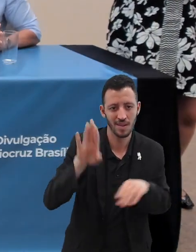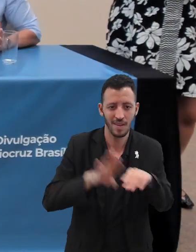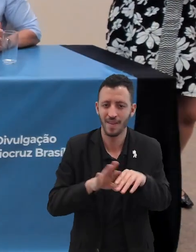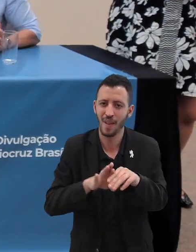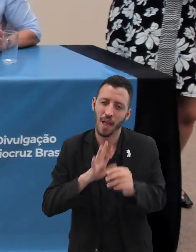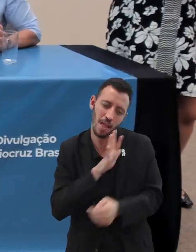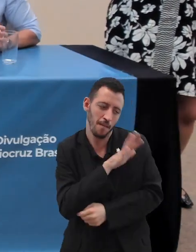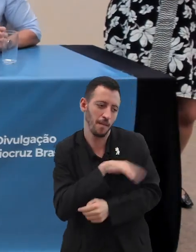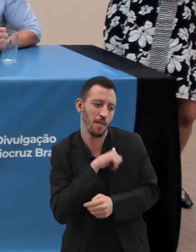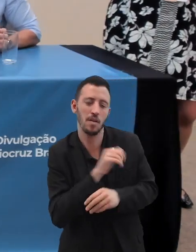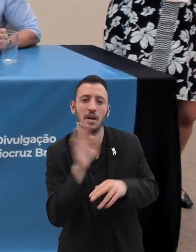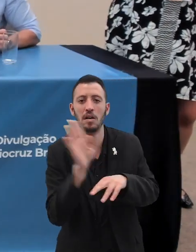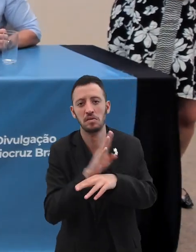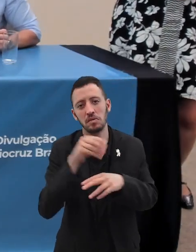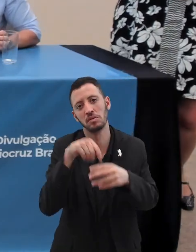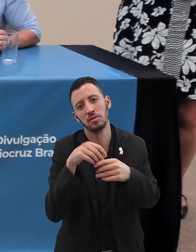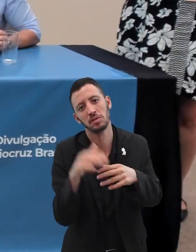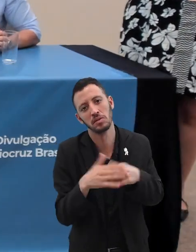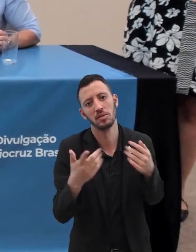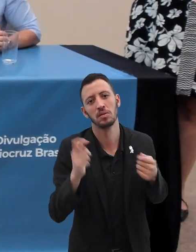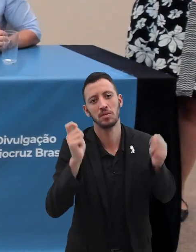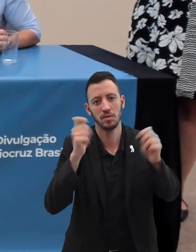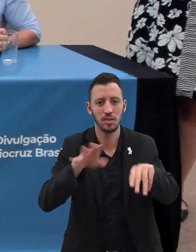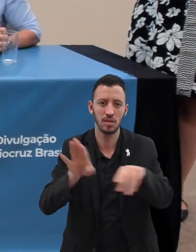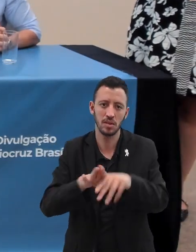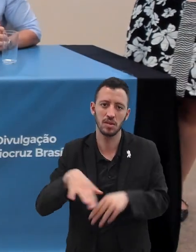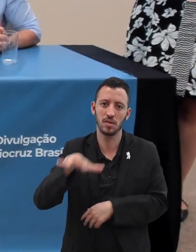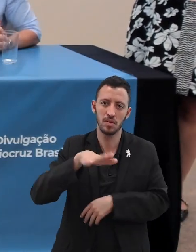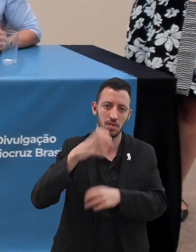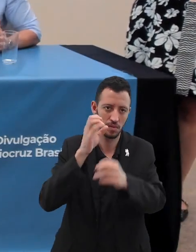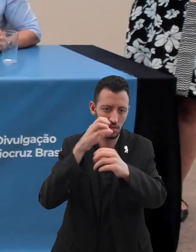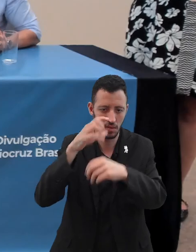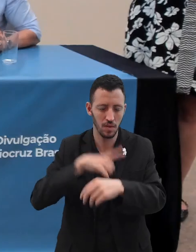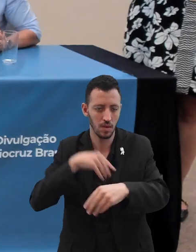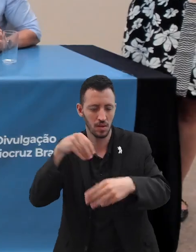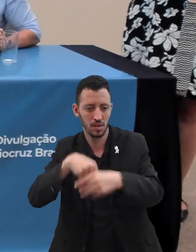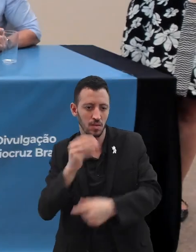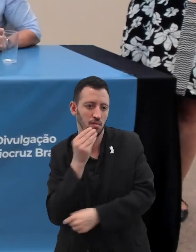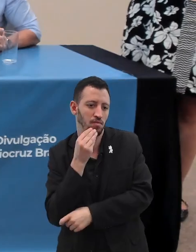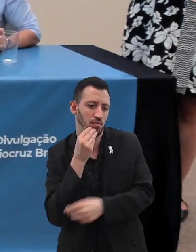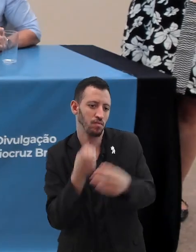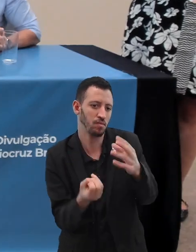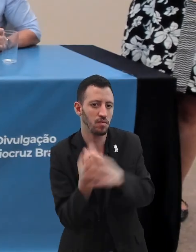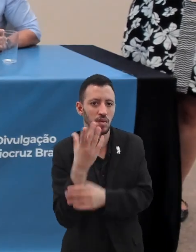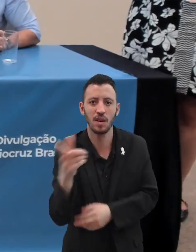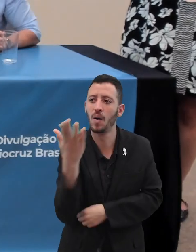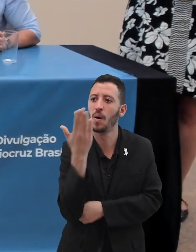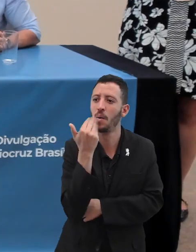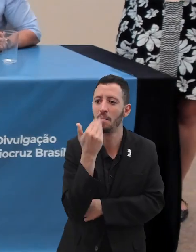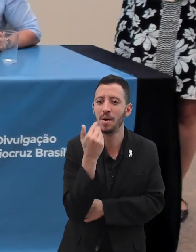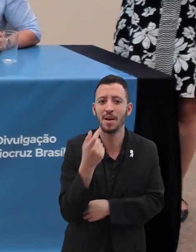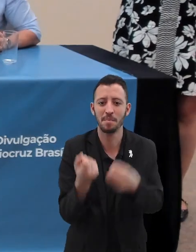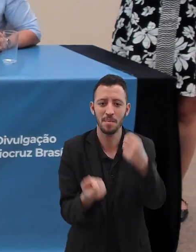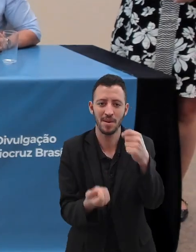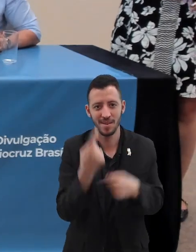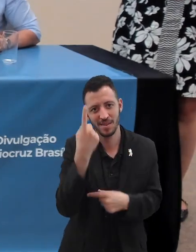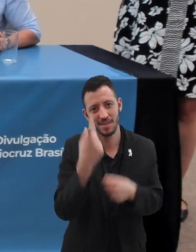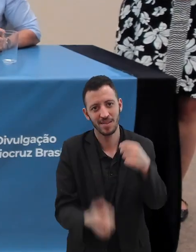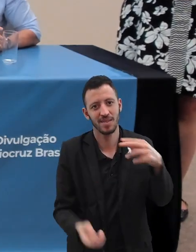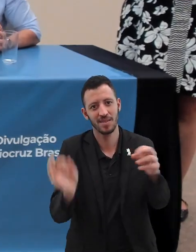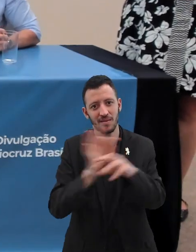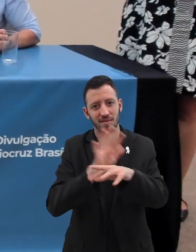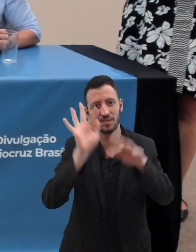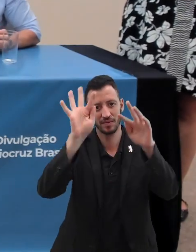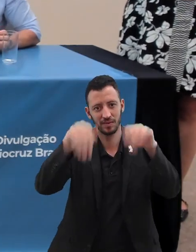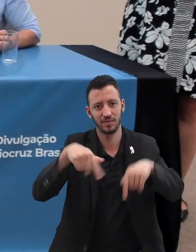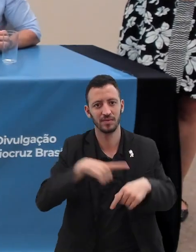romance ficcional, que trata de divulgação científica. A gente vai ter a oportunidade de comer pipoca, na ordem, né? Cine, pipoca. E no